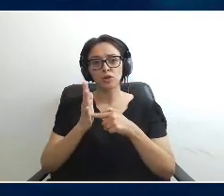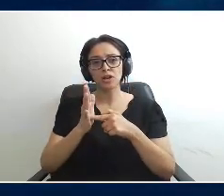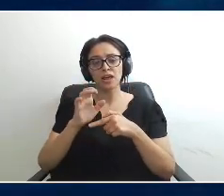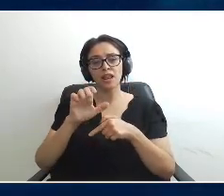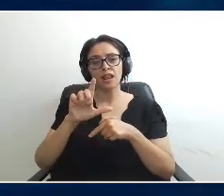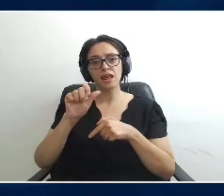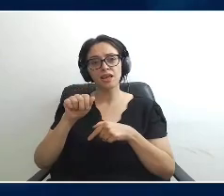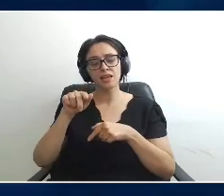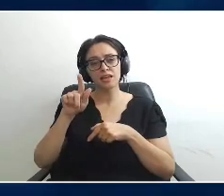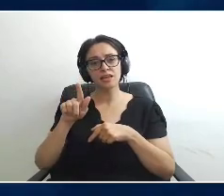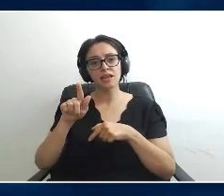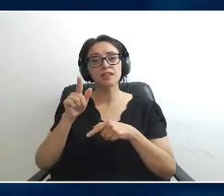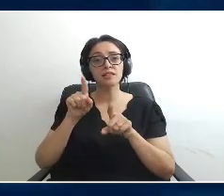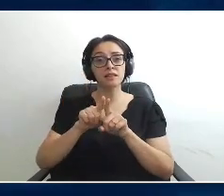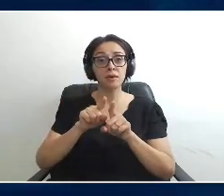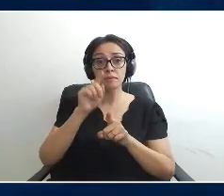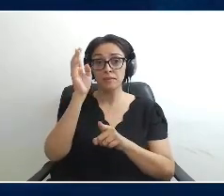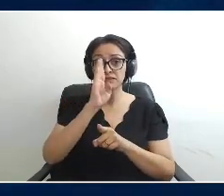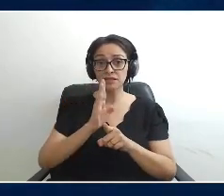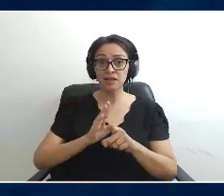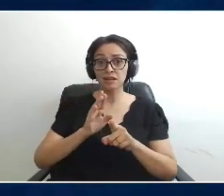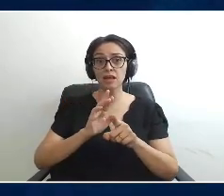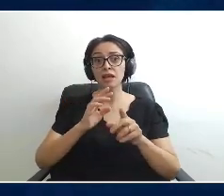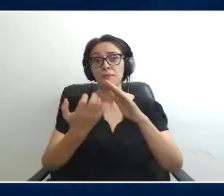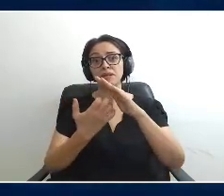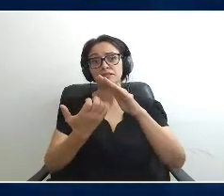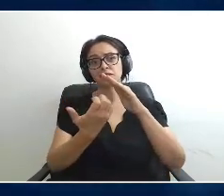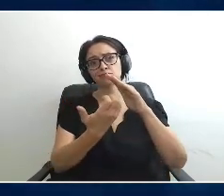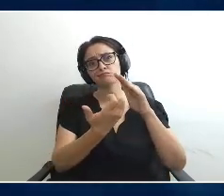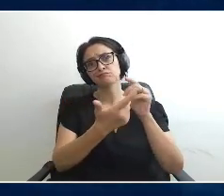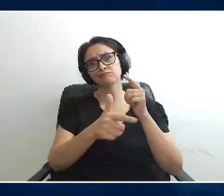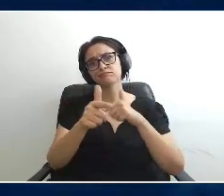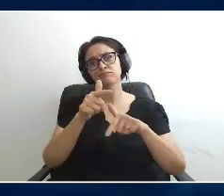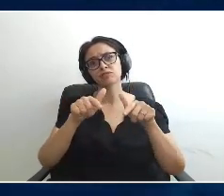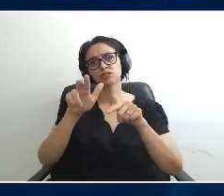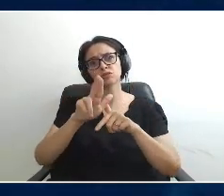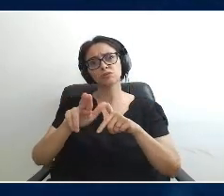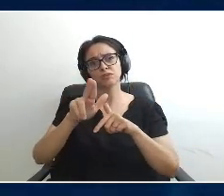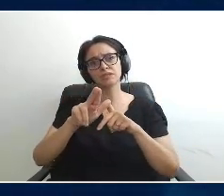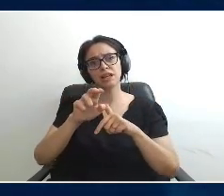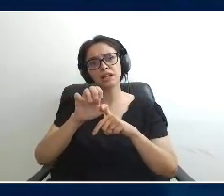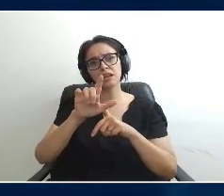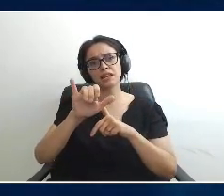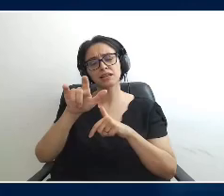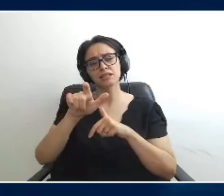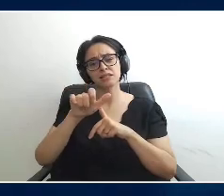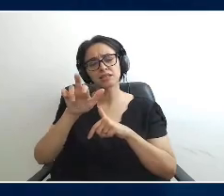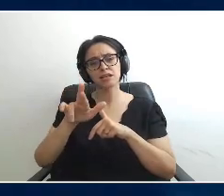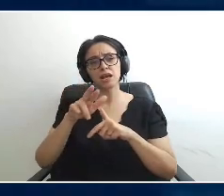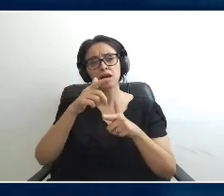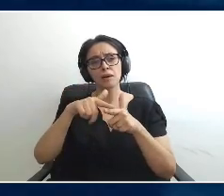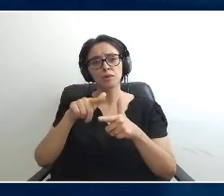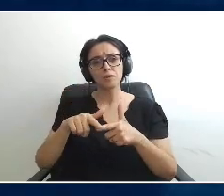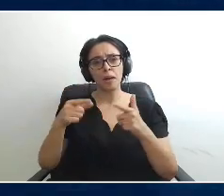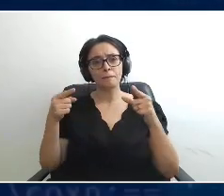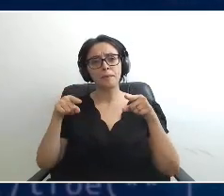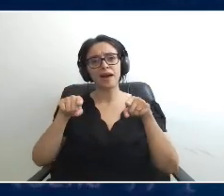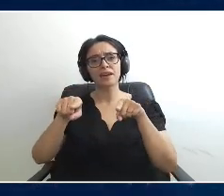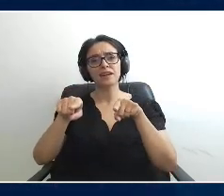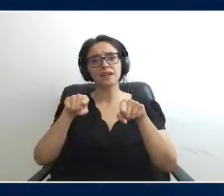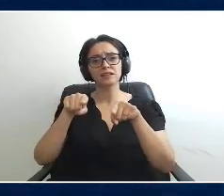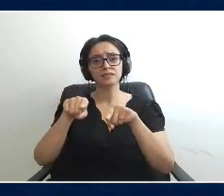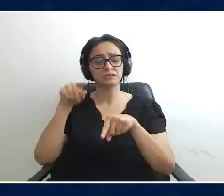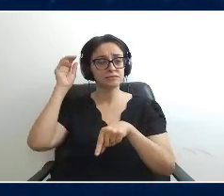é uma linguagem brasileira, e você tem um monte de empresa utilizando Elixir para lidar, por exemplo, com problemas de paralelismo. Então, o Discord utiliza